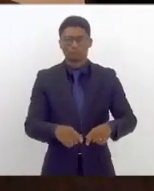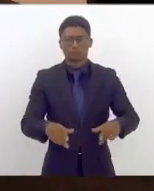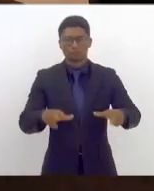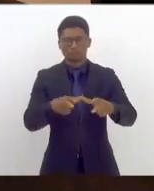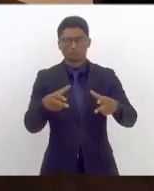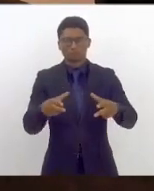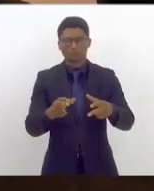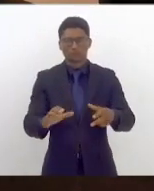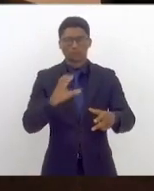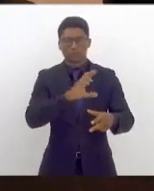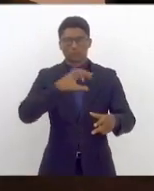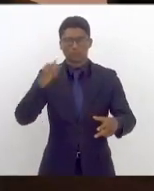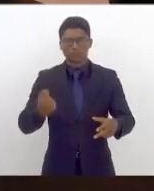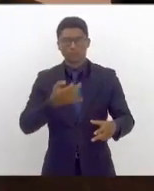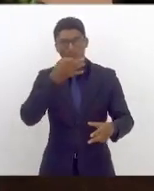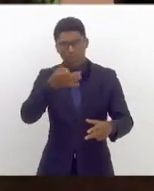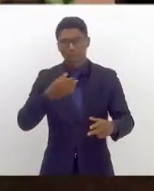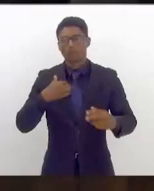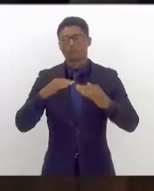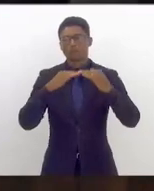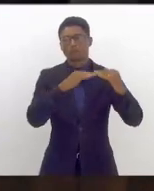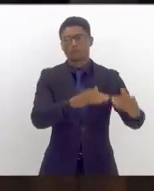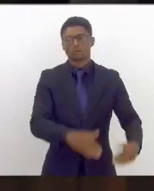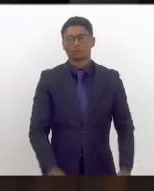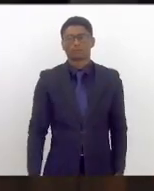comissão de constituição e justiça